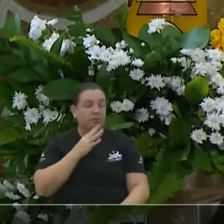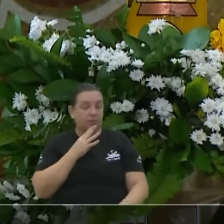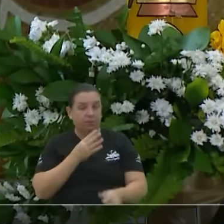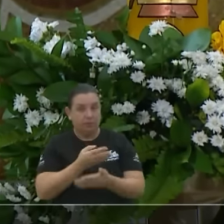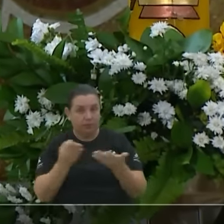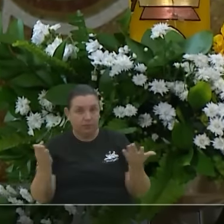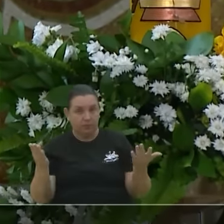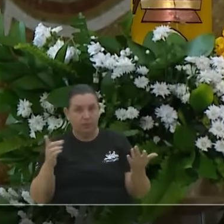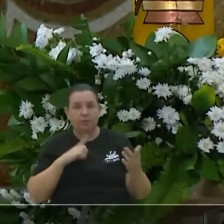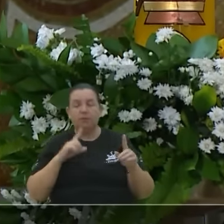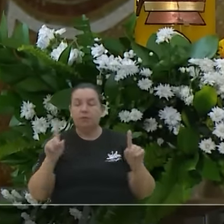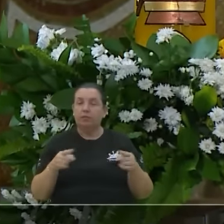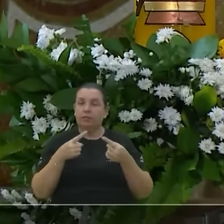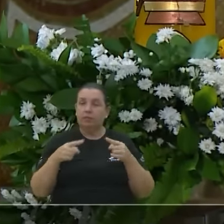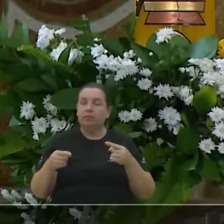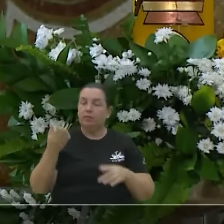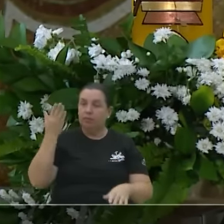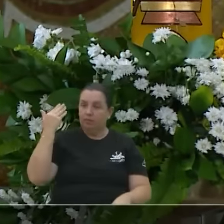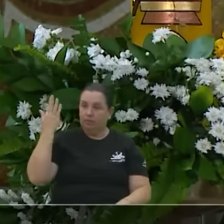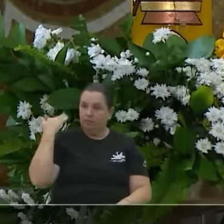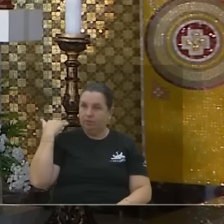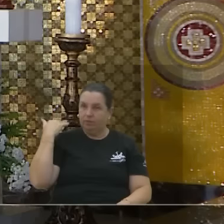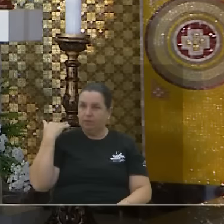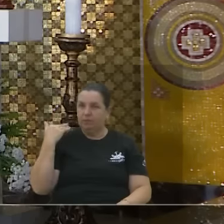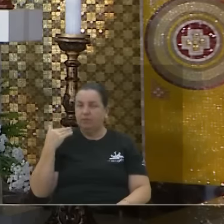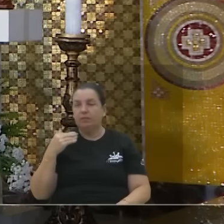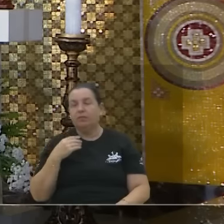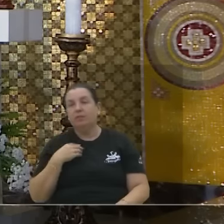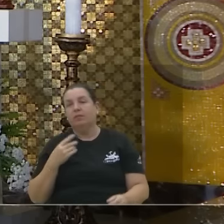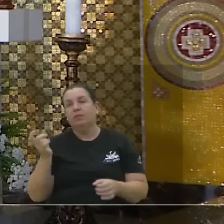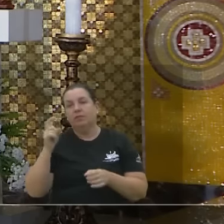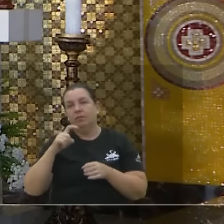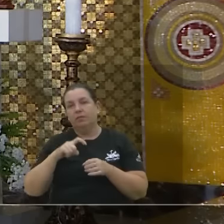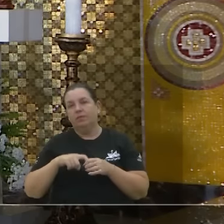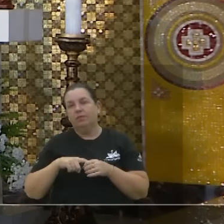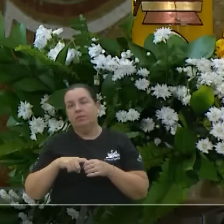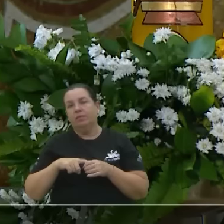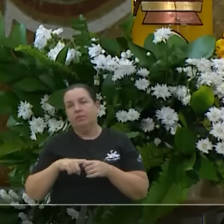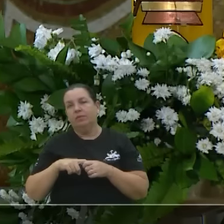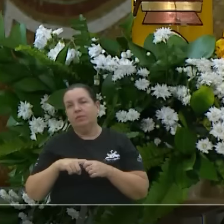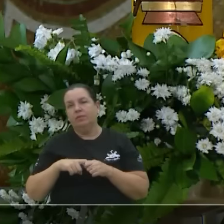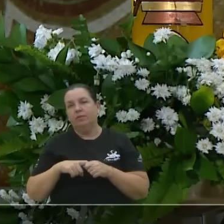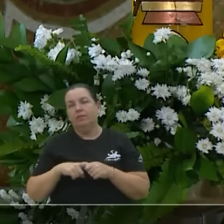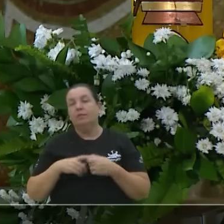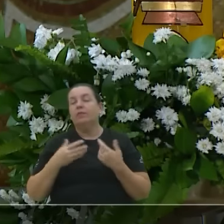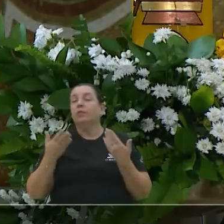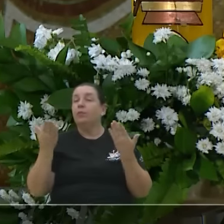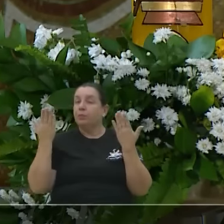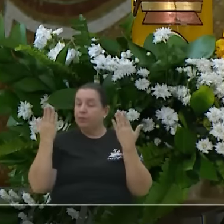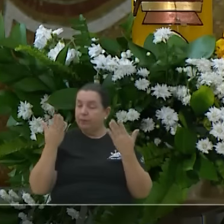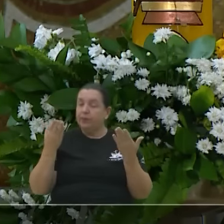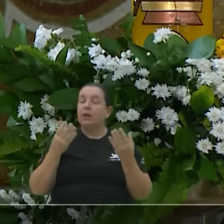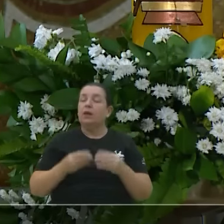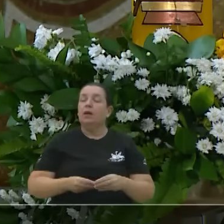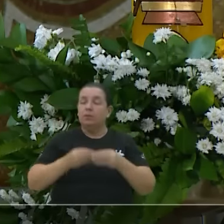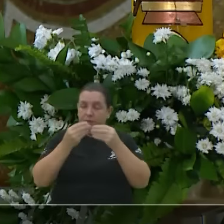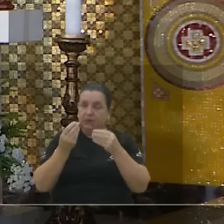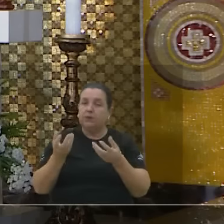uma música que a gente cantava, eu logo volto a celebrar, pelo menos nas terças-feiras, ao